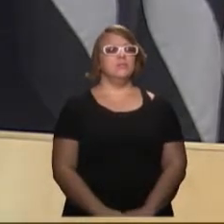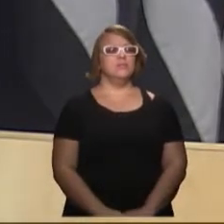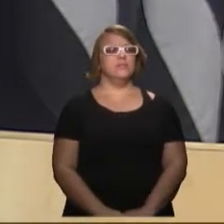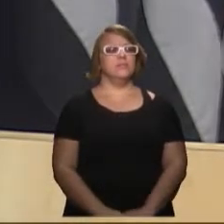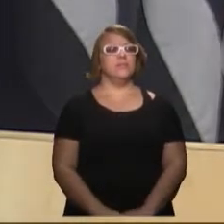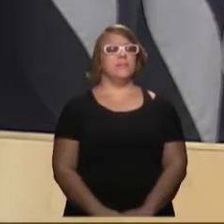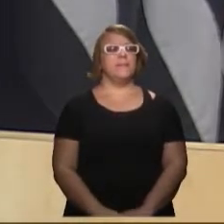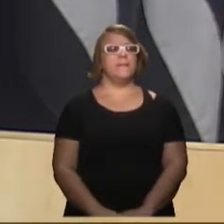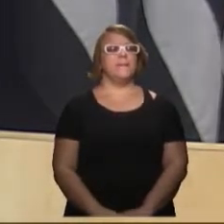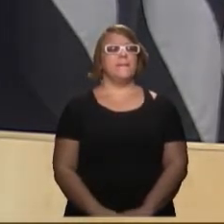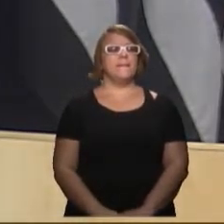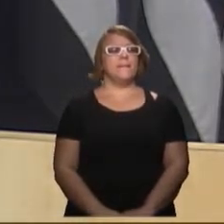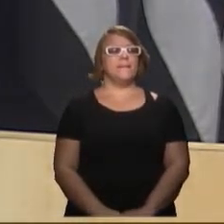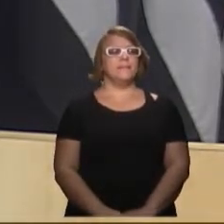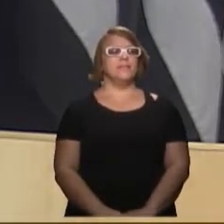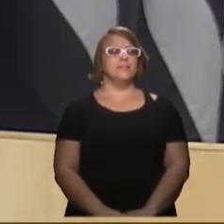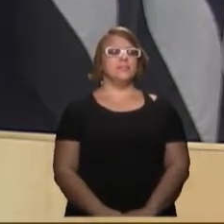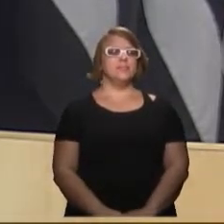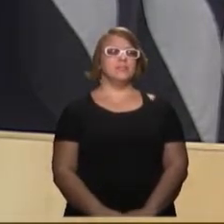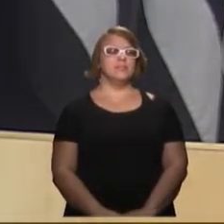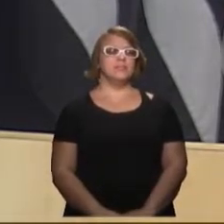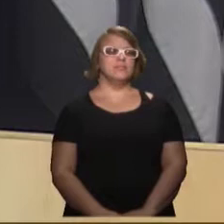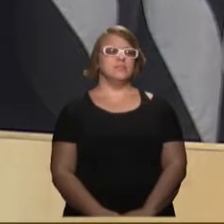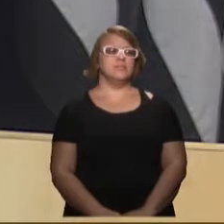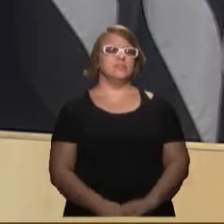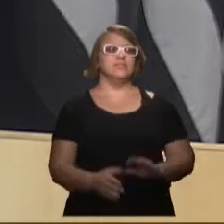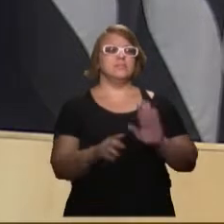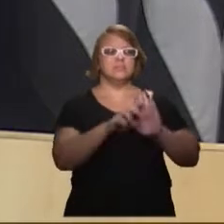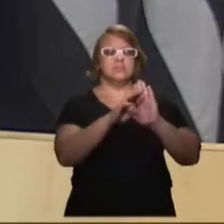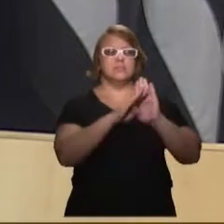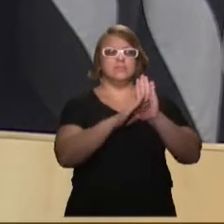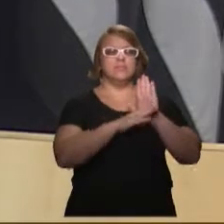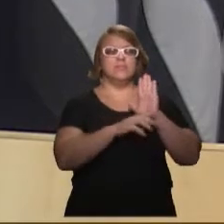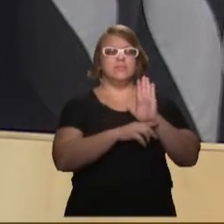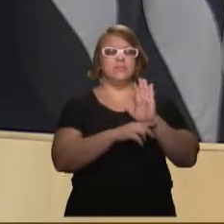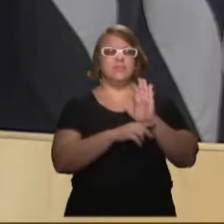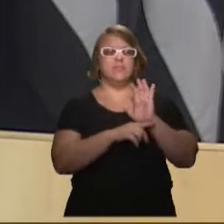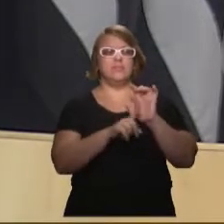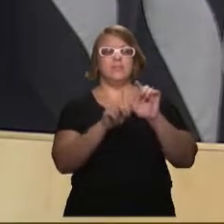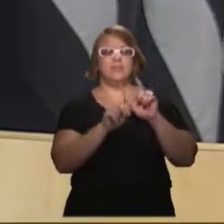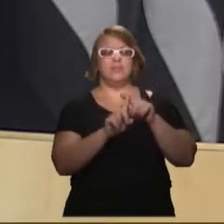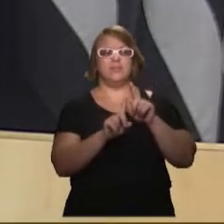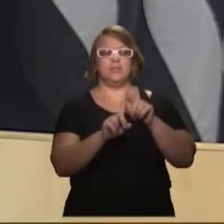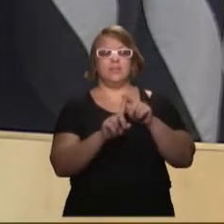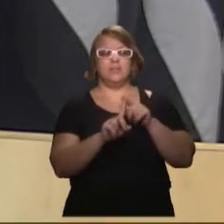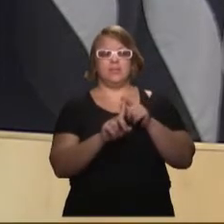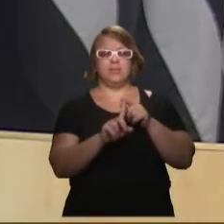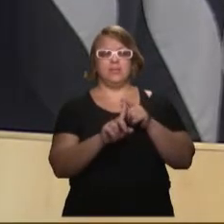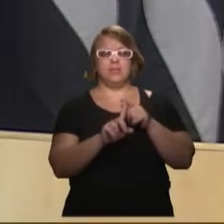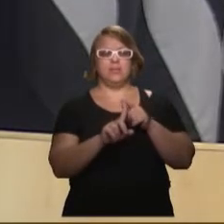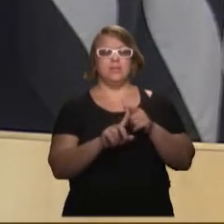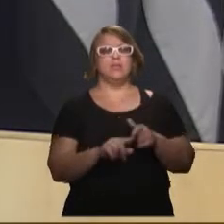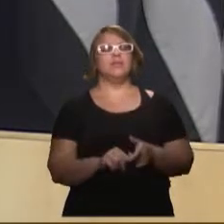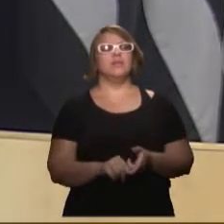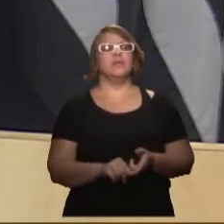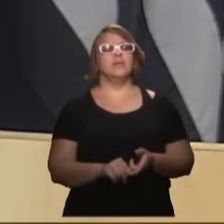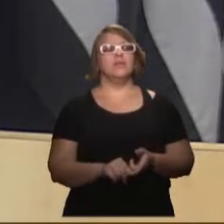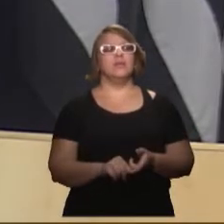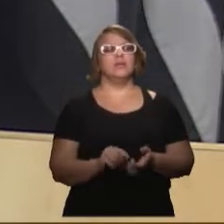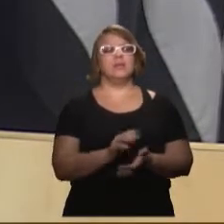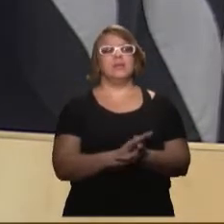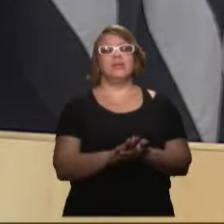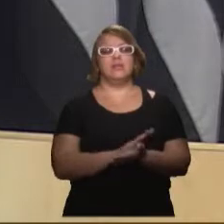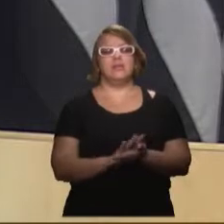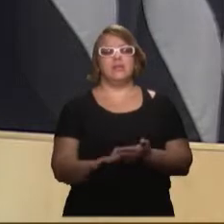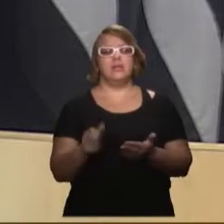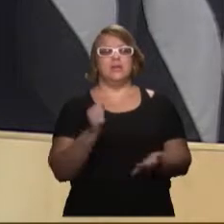seguinte situação, quando aqui no artigo 1º a gente isenta da taxa de inscrição para o candidato que comprove no ato da inscrição que